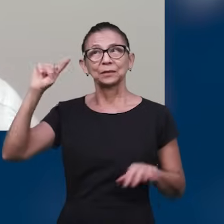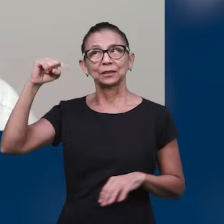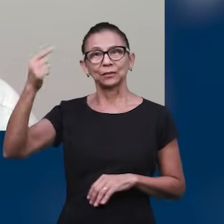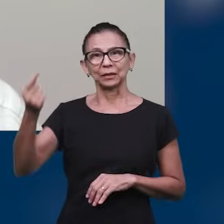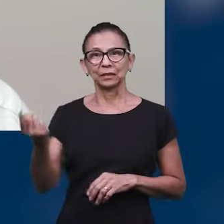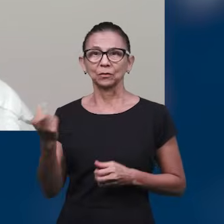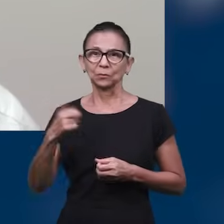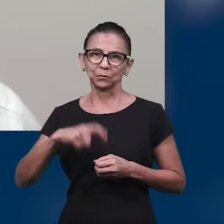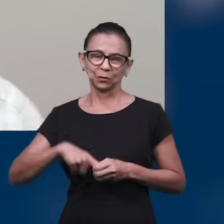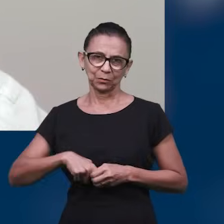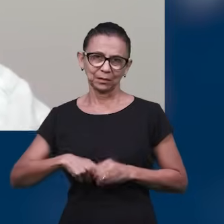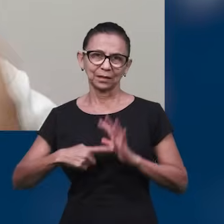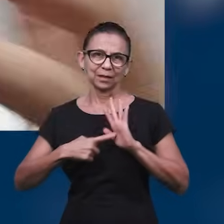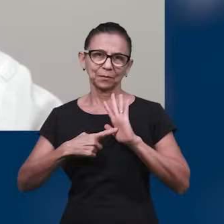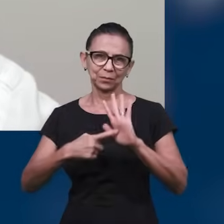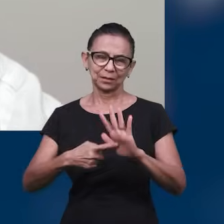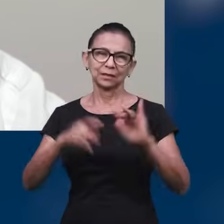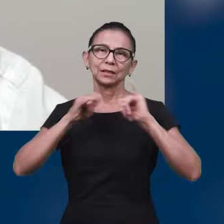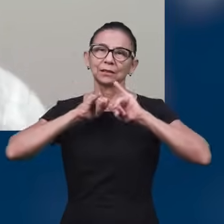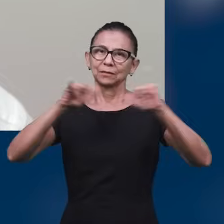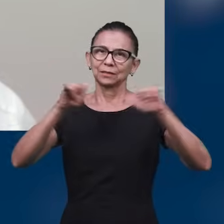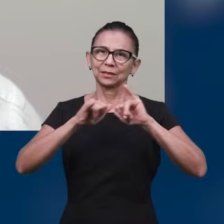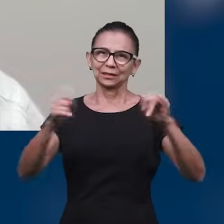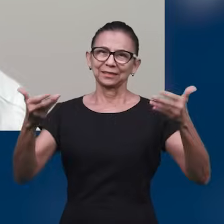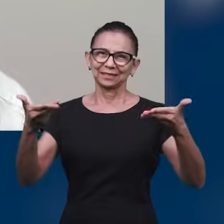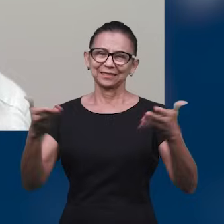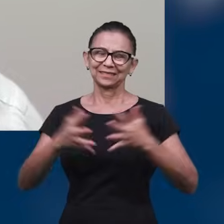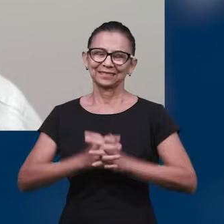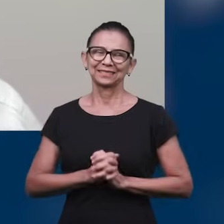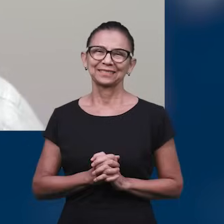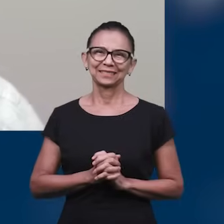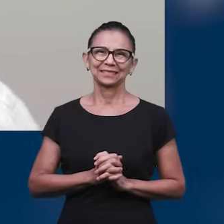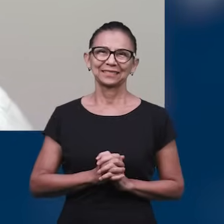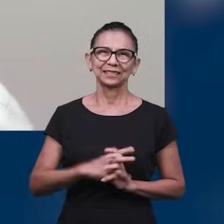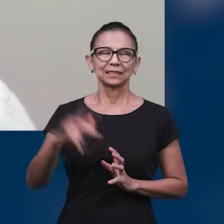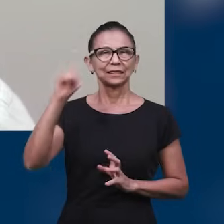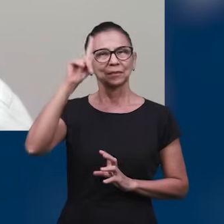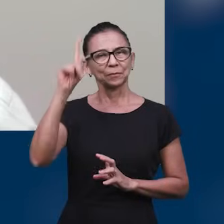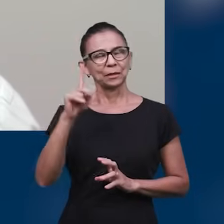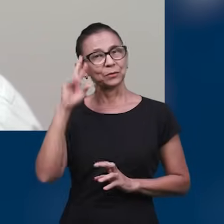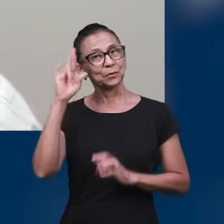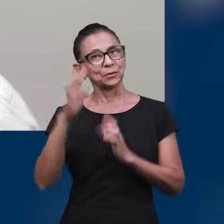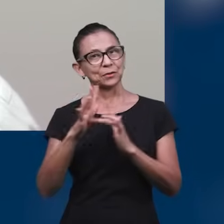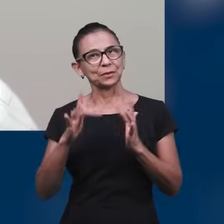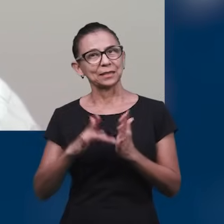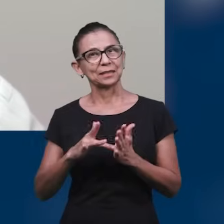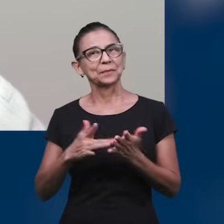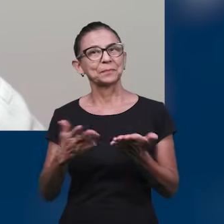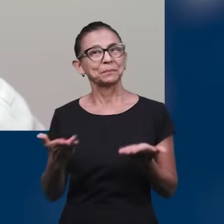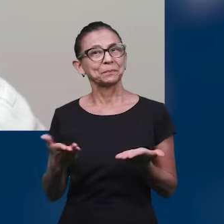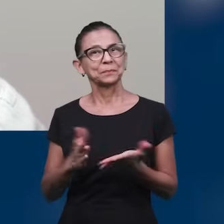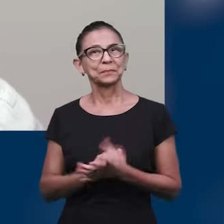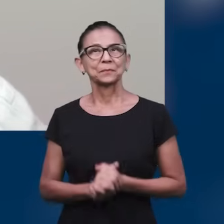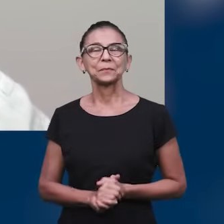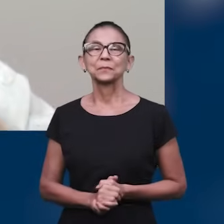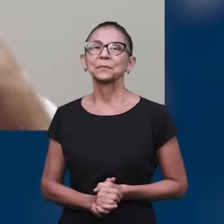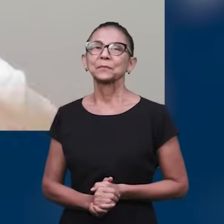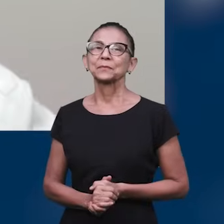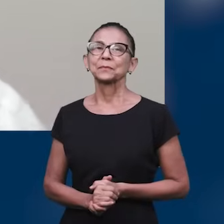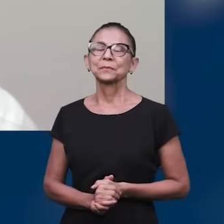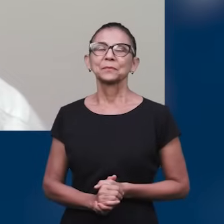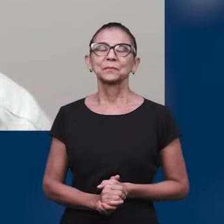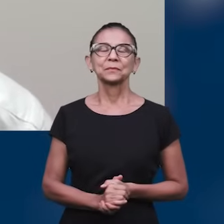na próxima semana trazendo mais informações aos irmãos. Saudamos a todos com a paz do Senhor Jesus